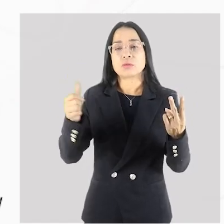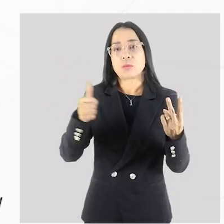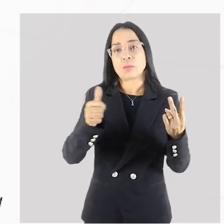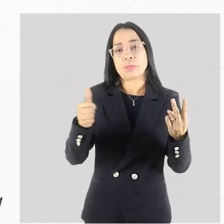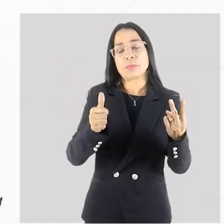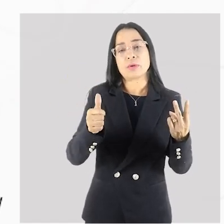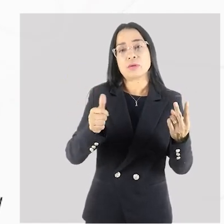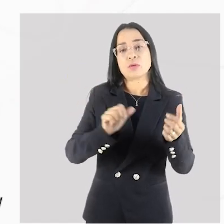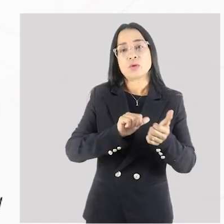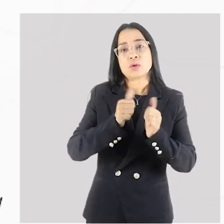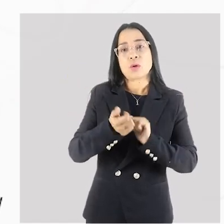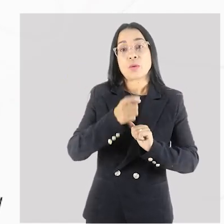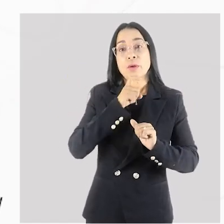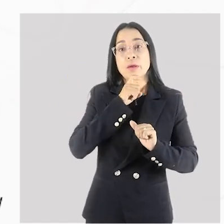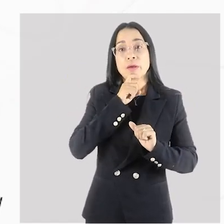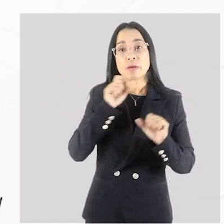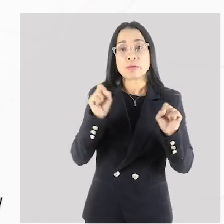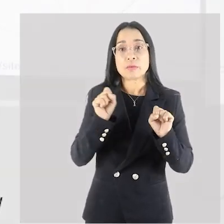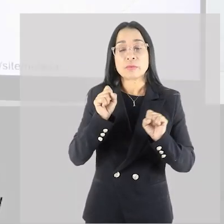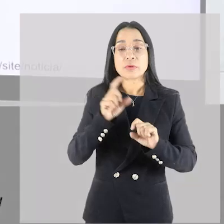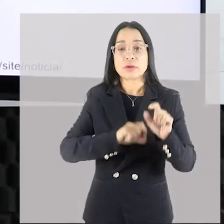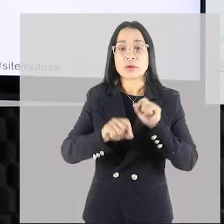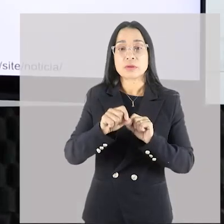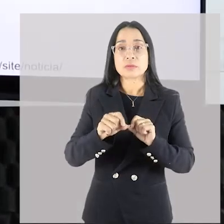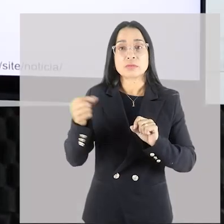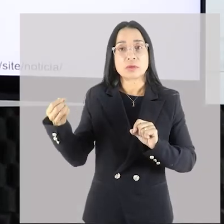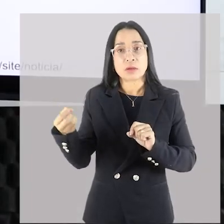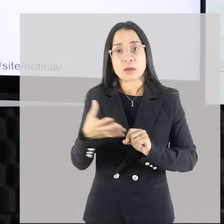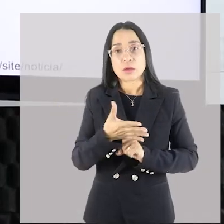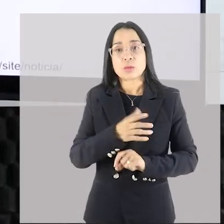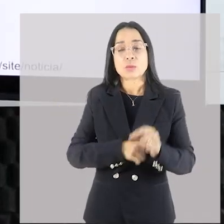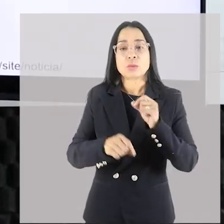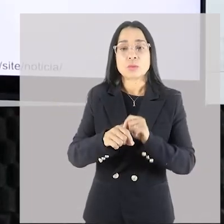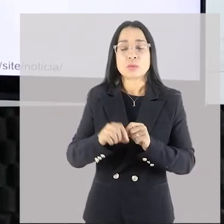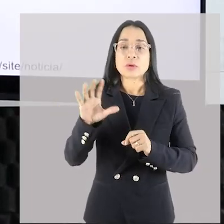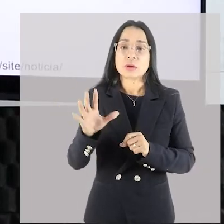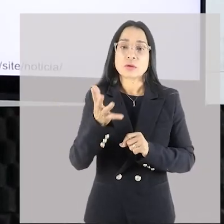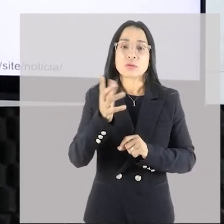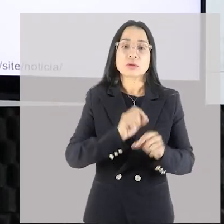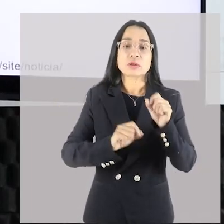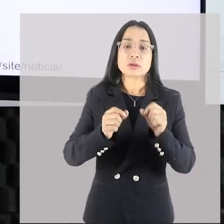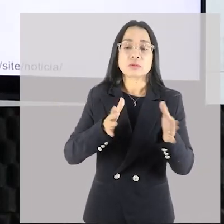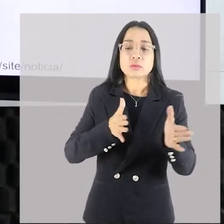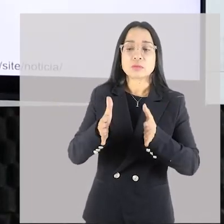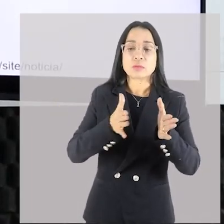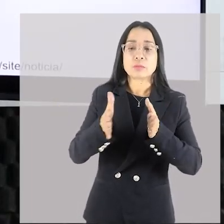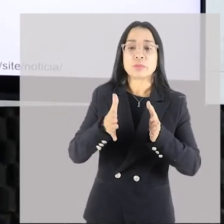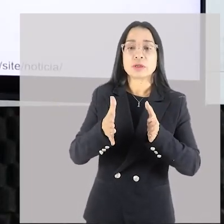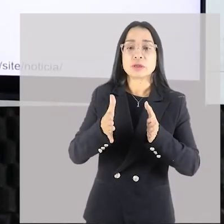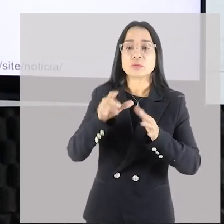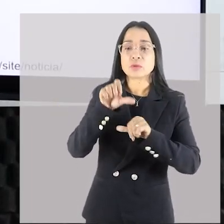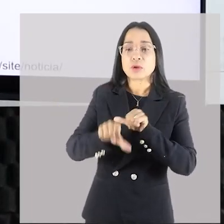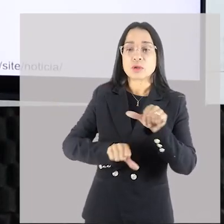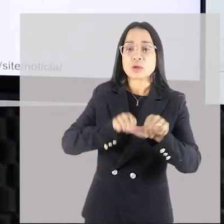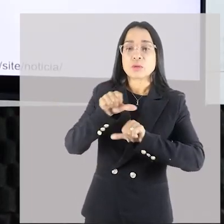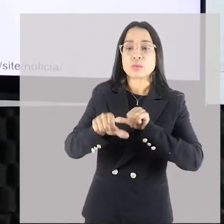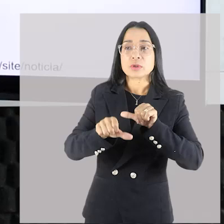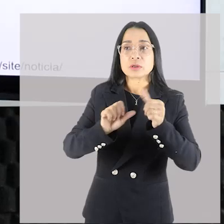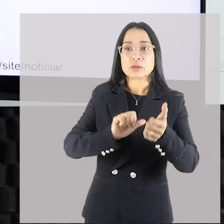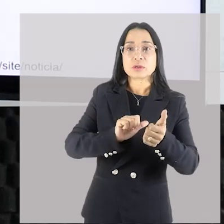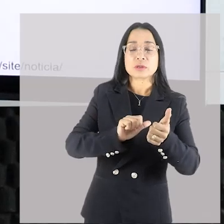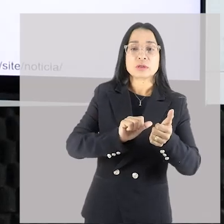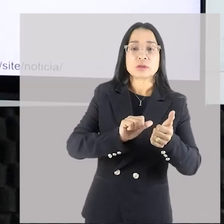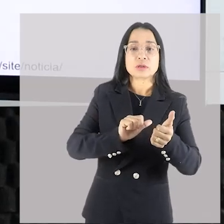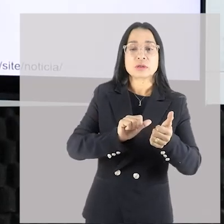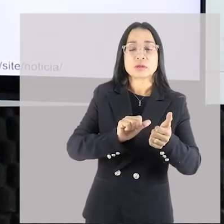Jogos Olímpicos de Inverno, que é mais novo, tá bom? Ele ocorre num período de transição de um jogo,